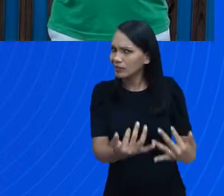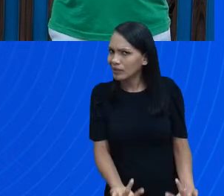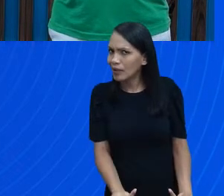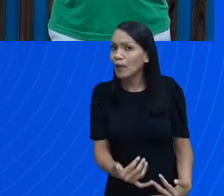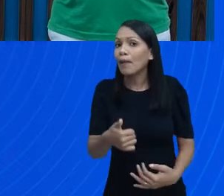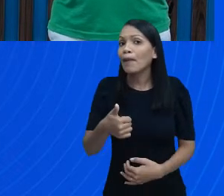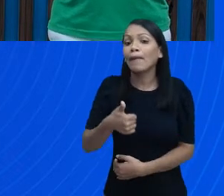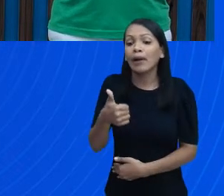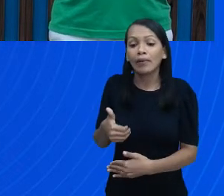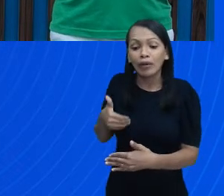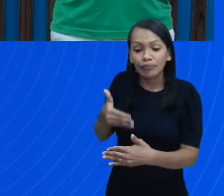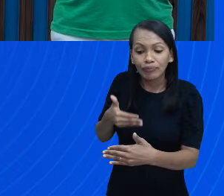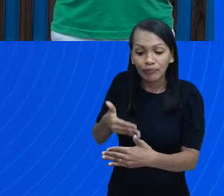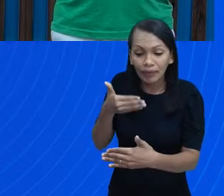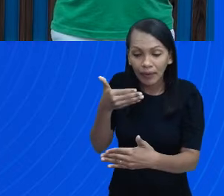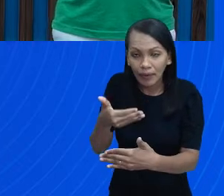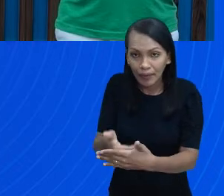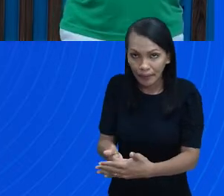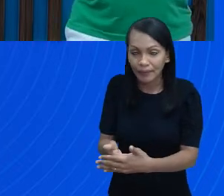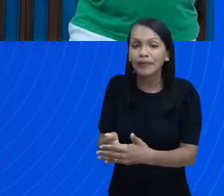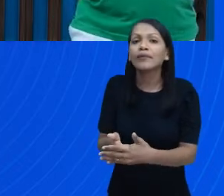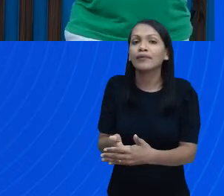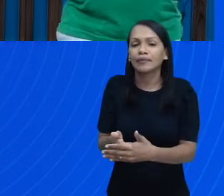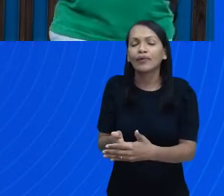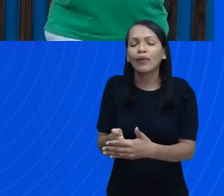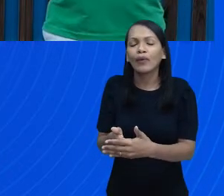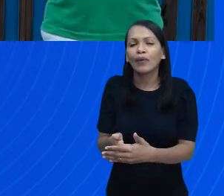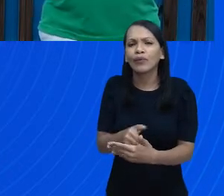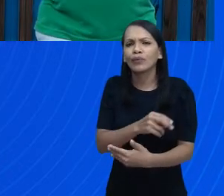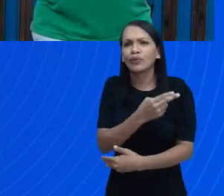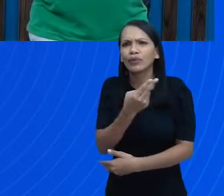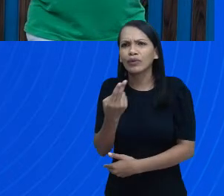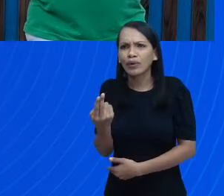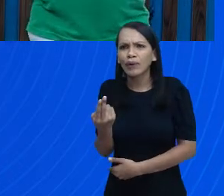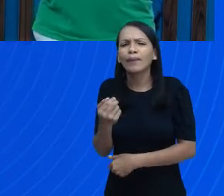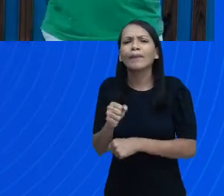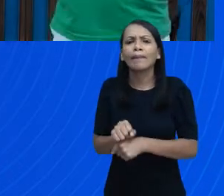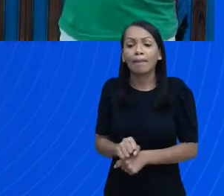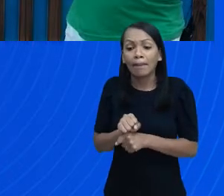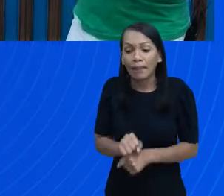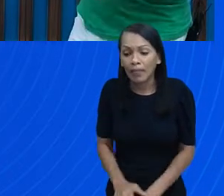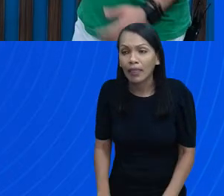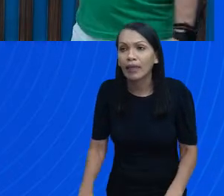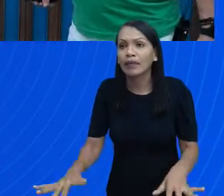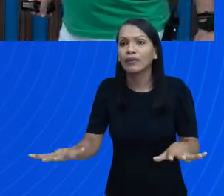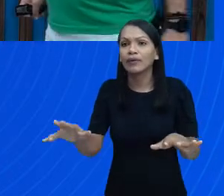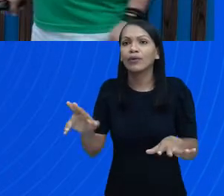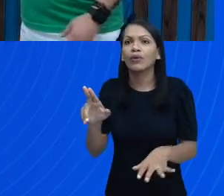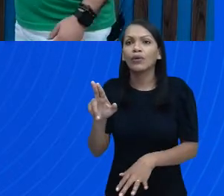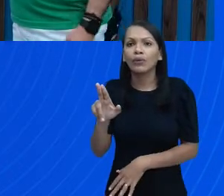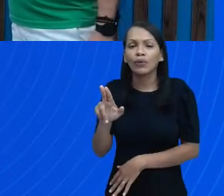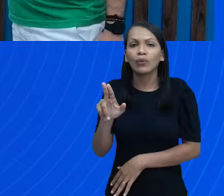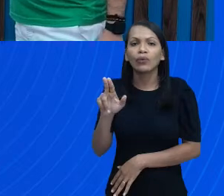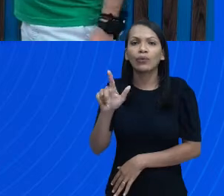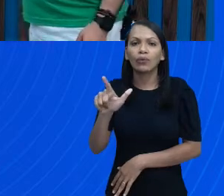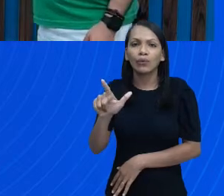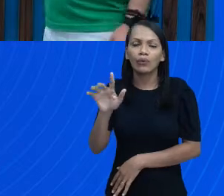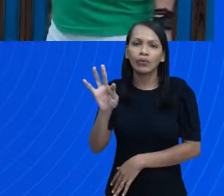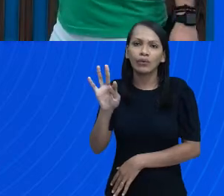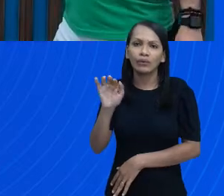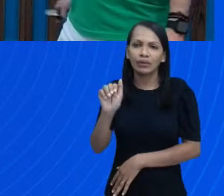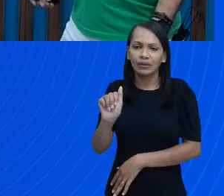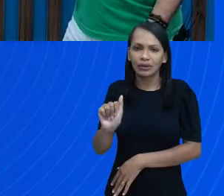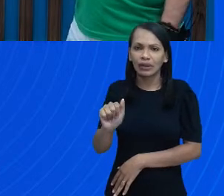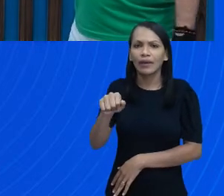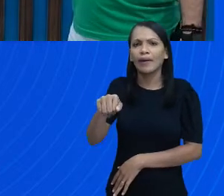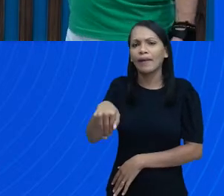de colonização, ele se deu por meio da chamada expansão ultramarina, né? Aqui a gente tem uma outra imagem, uma imagem que representa